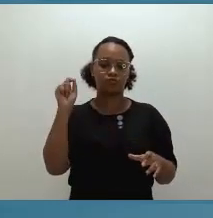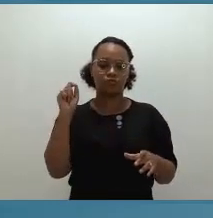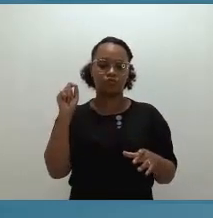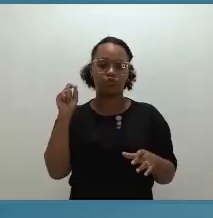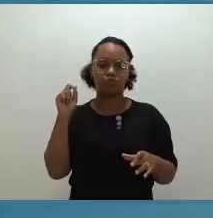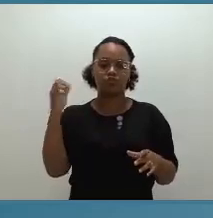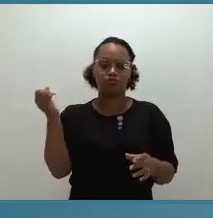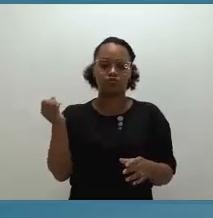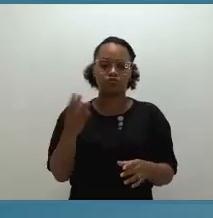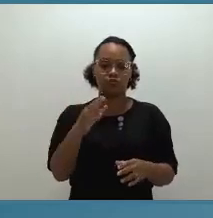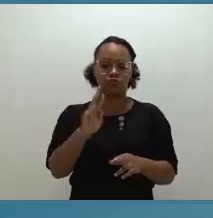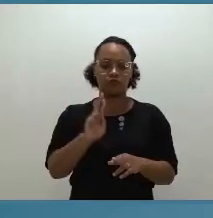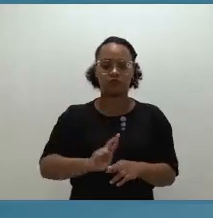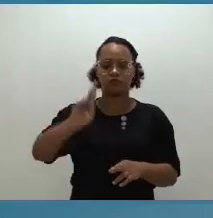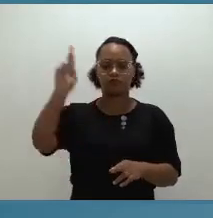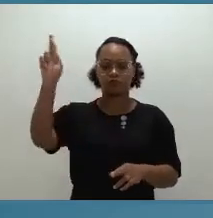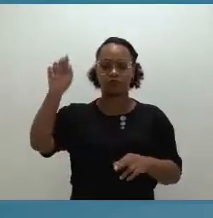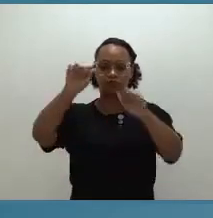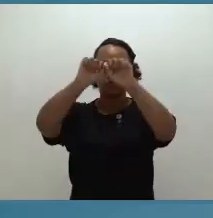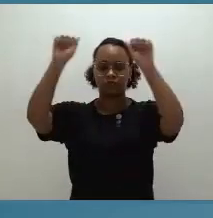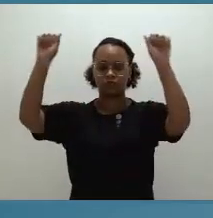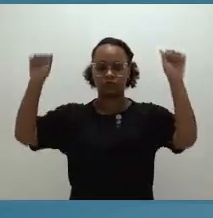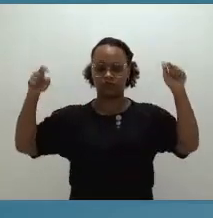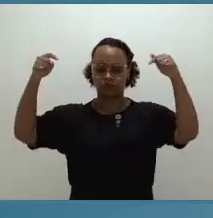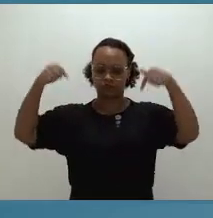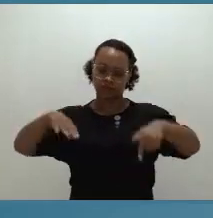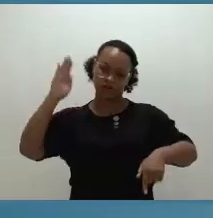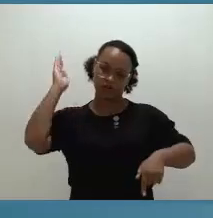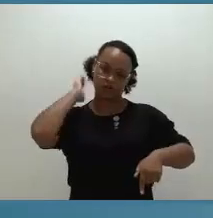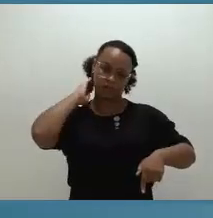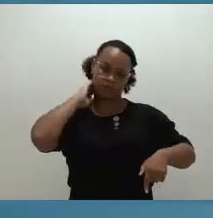Estado do Pará para o biênio